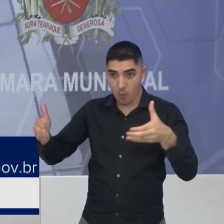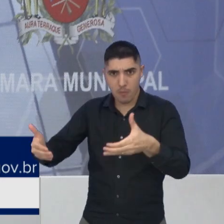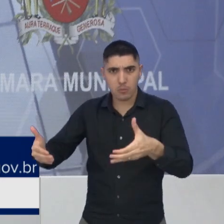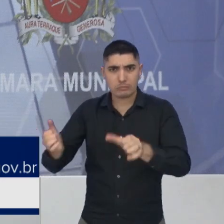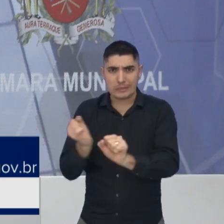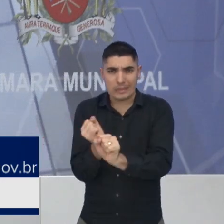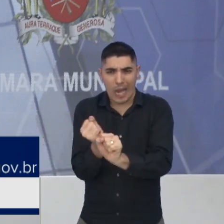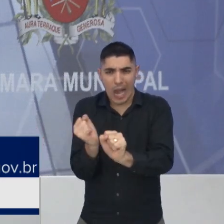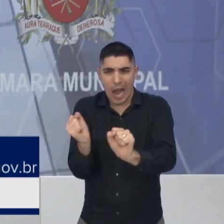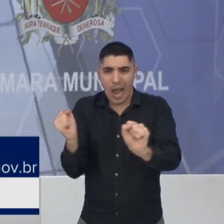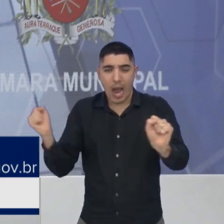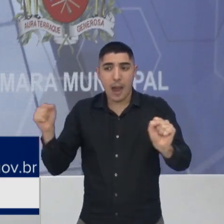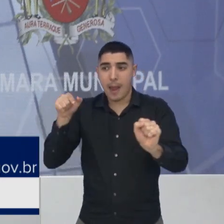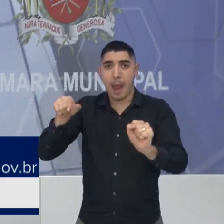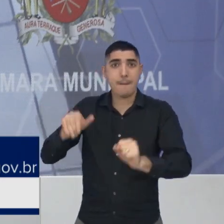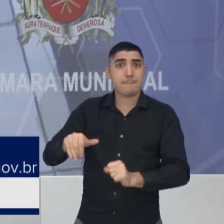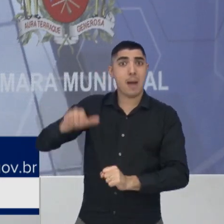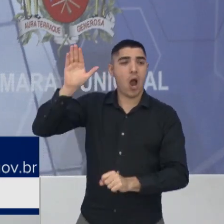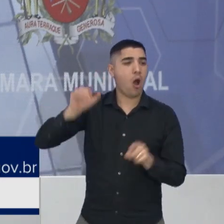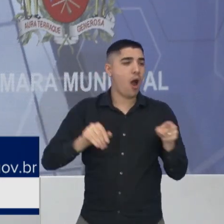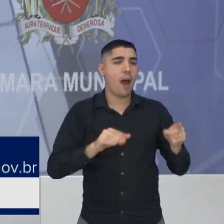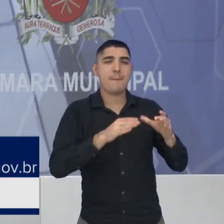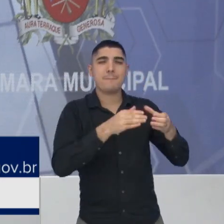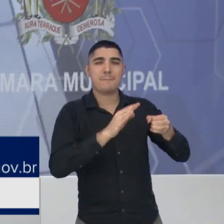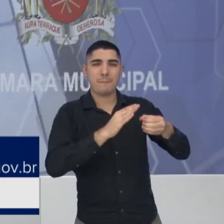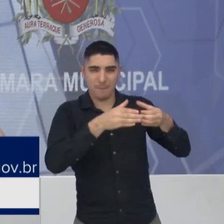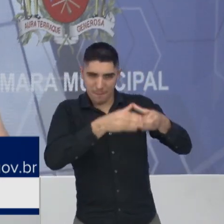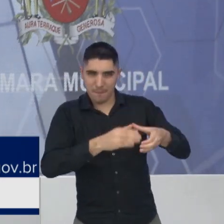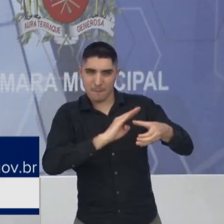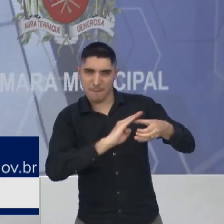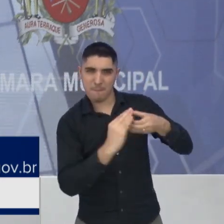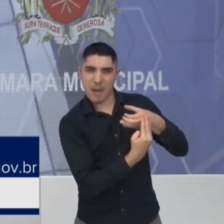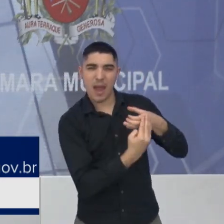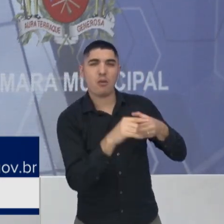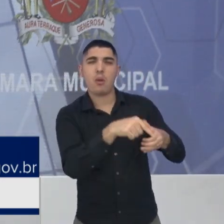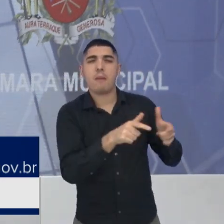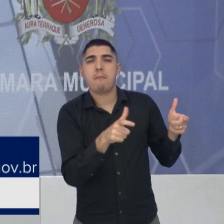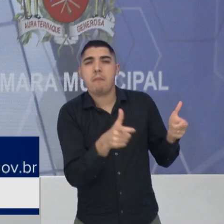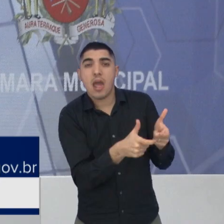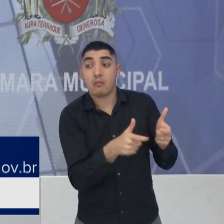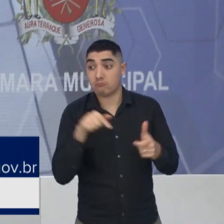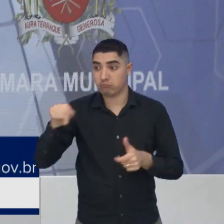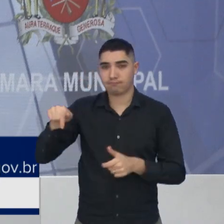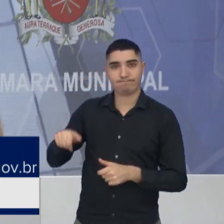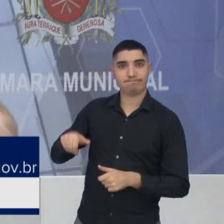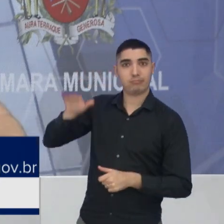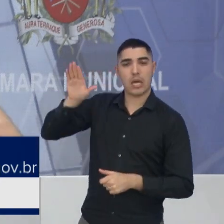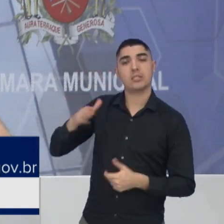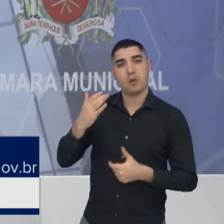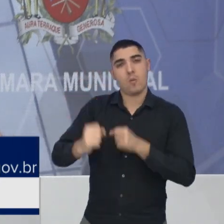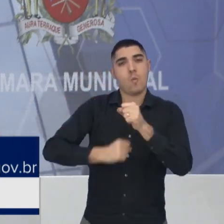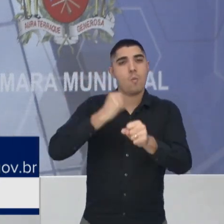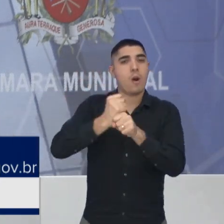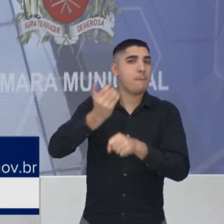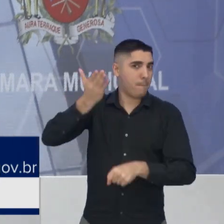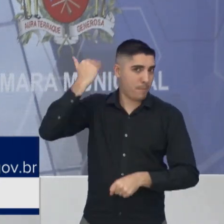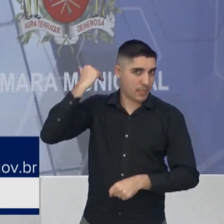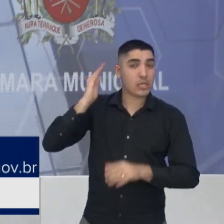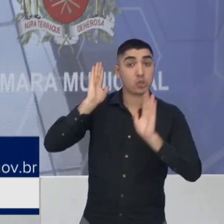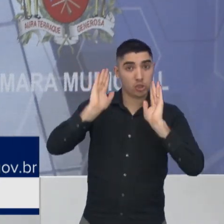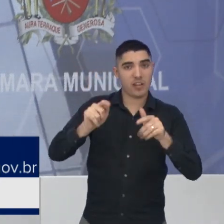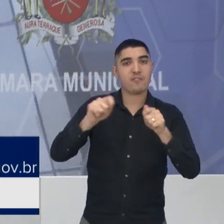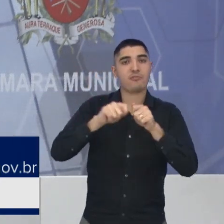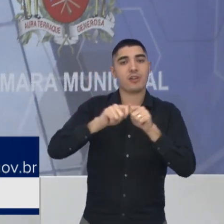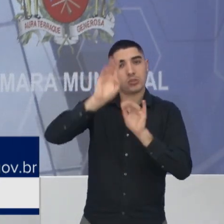localidade, eles fazem jus a essa homenagem. No ano passado, já fizemos uma homenagem aqui nesta